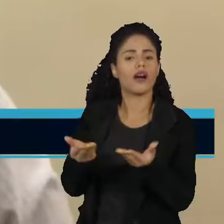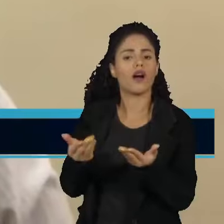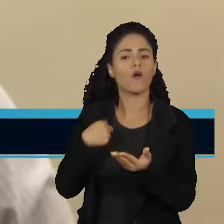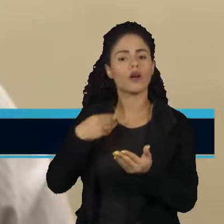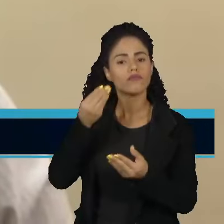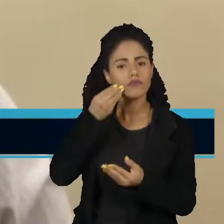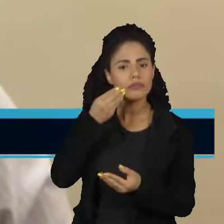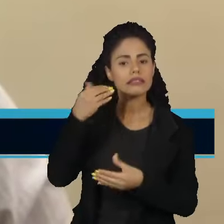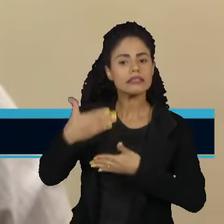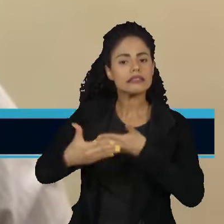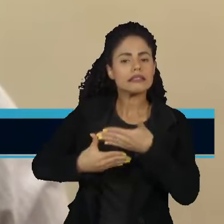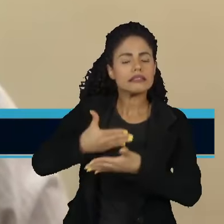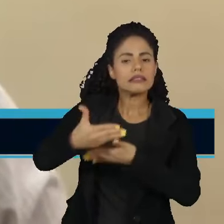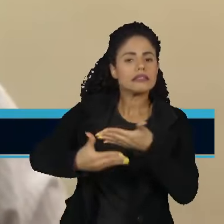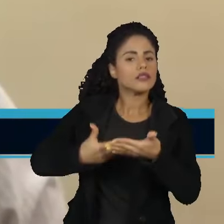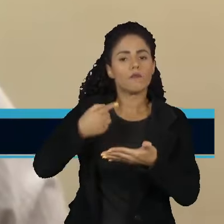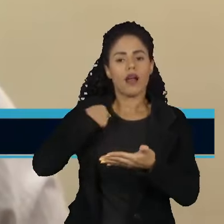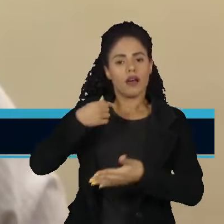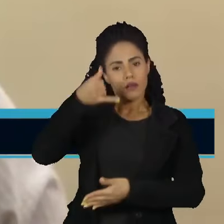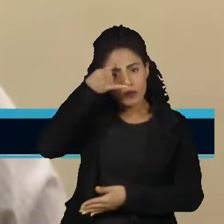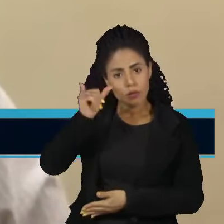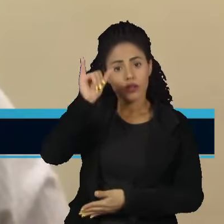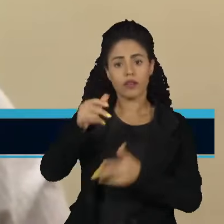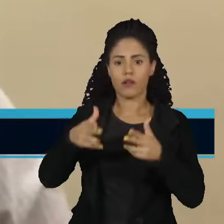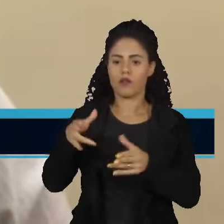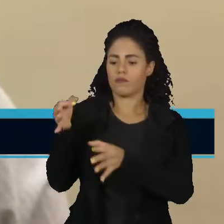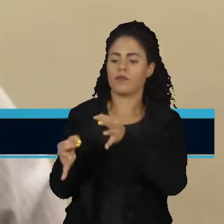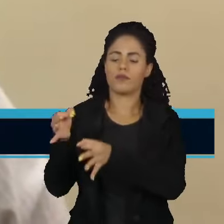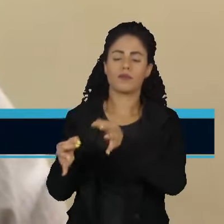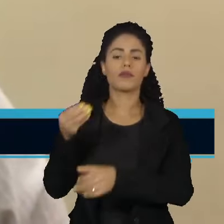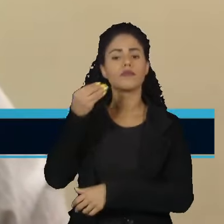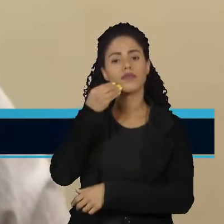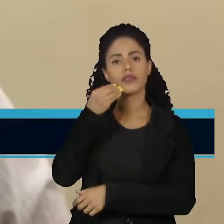as instâncias possíveis, inclusive